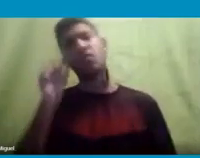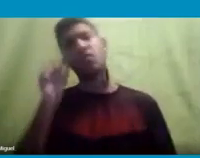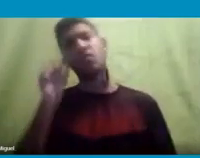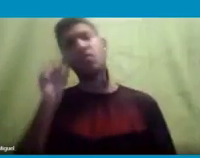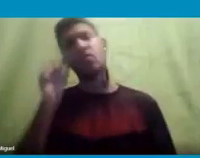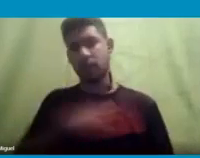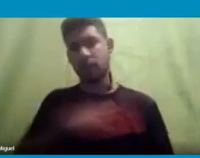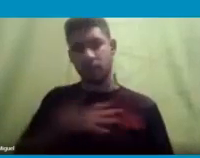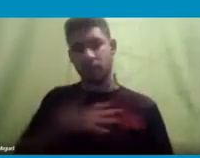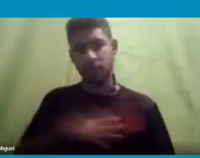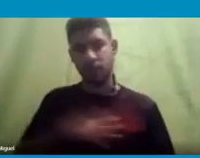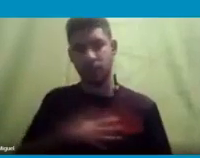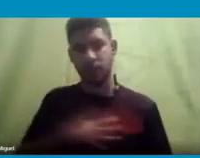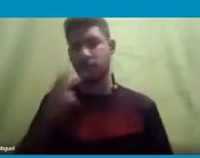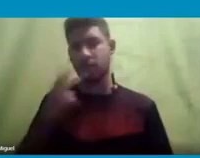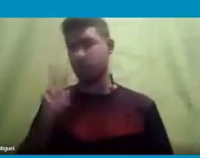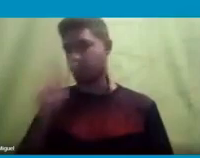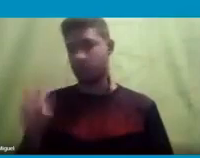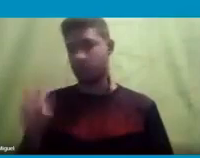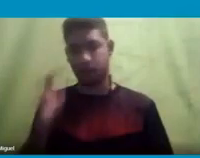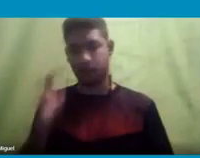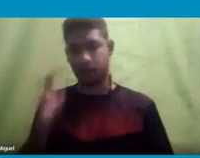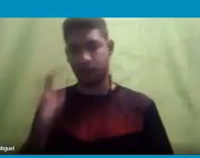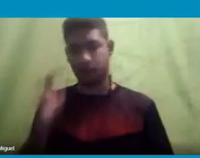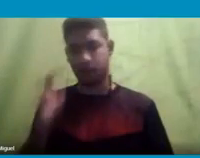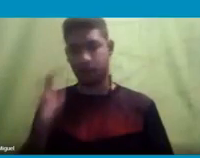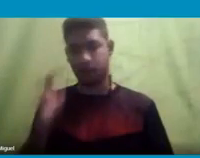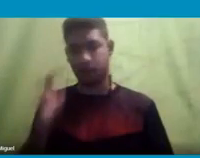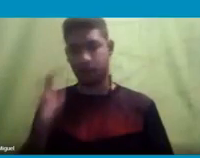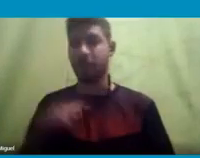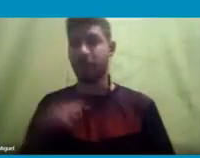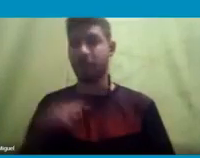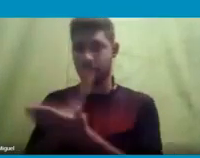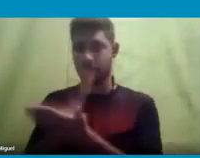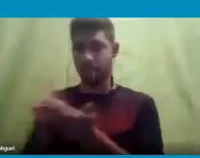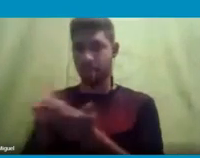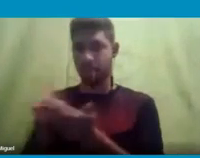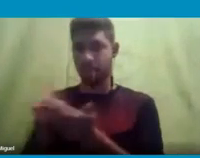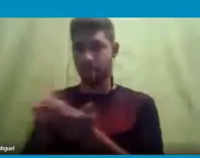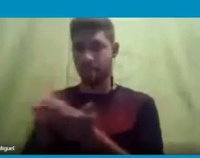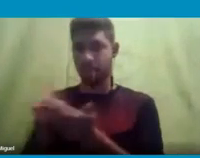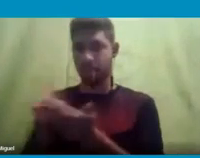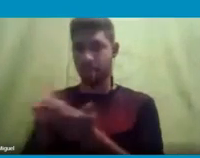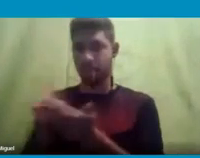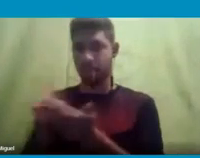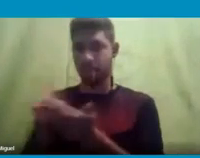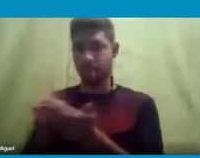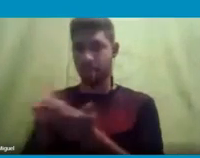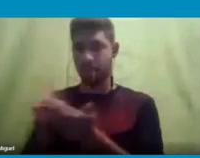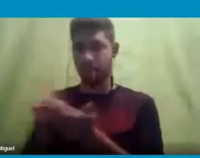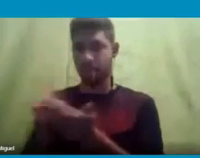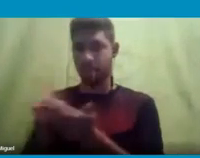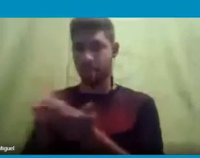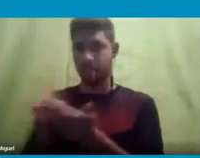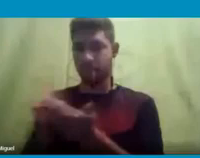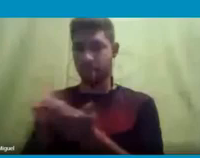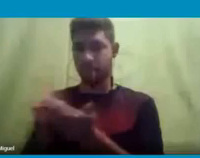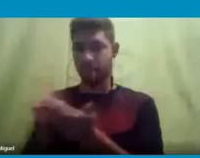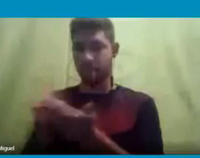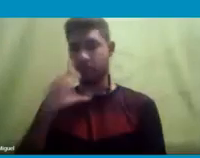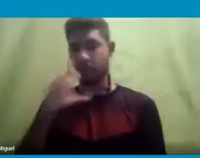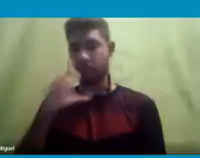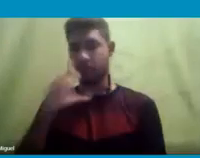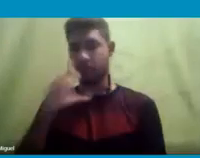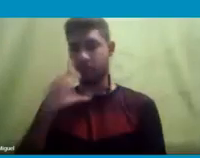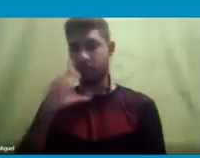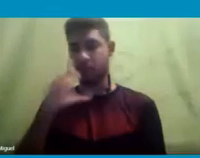gostaria de comentar alguma coisa? Ah, sim, inclusive eu tenho um livro dele aqui, Utopia Brasileira e os Movimentos Negros. Eu acompanho o trabalho do professor